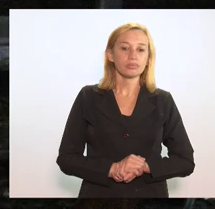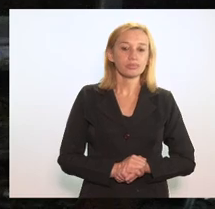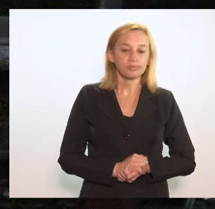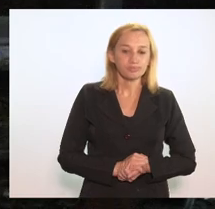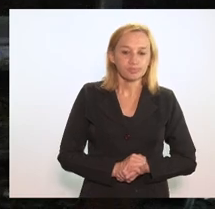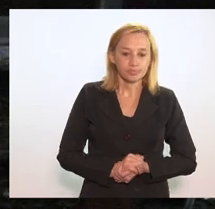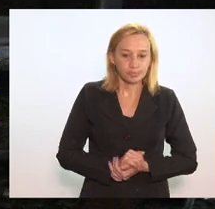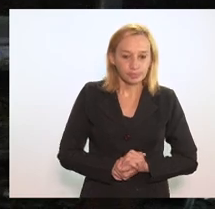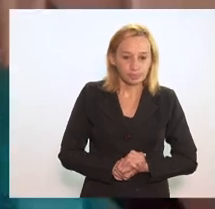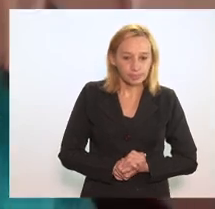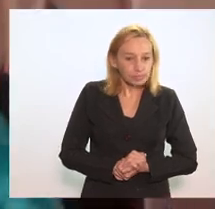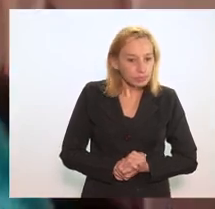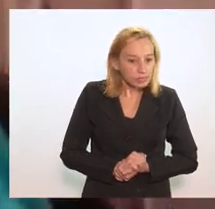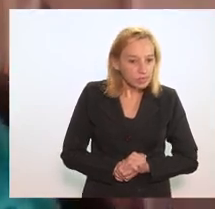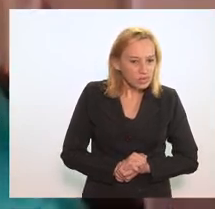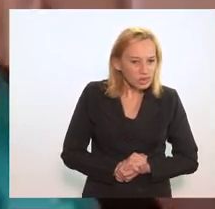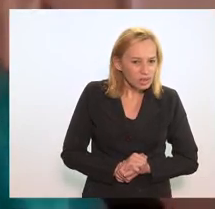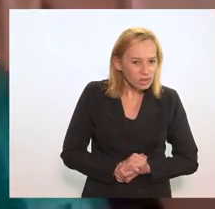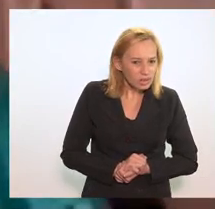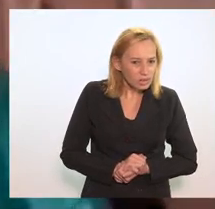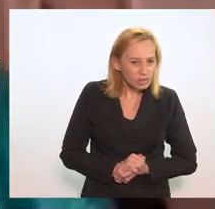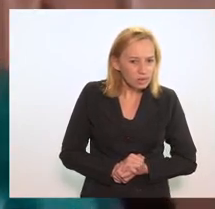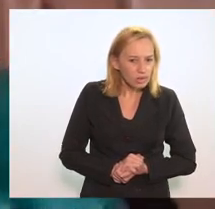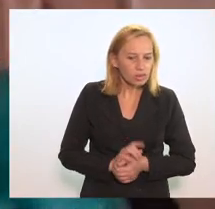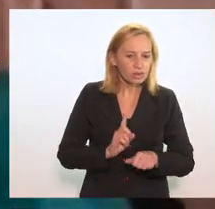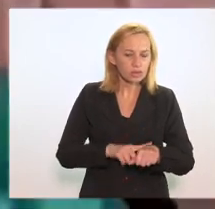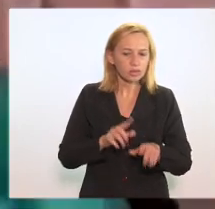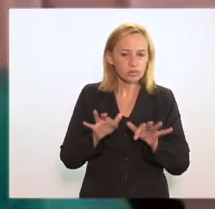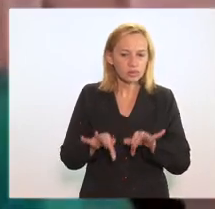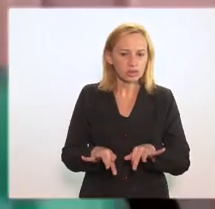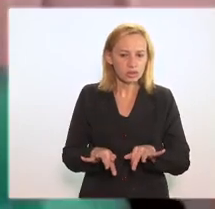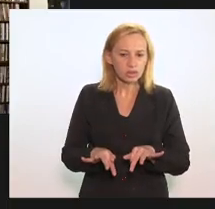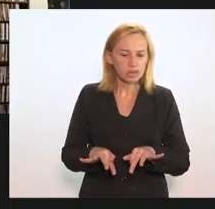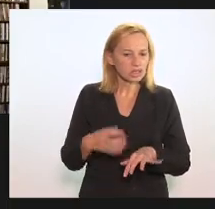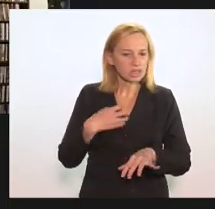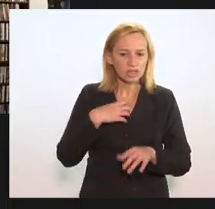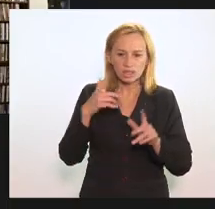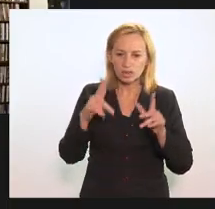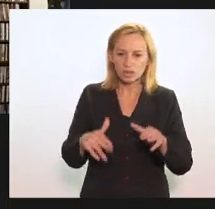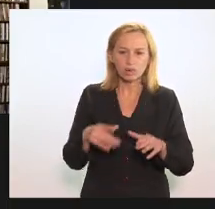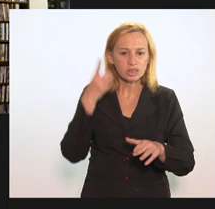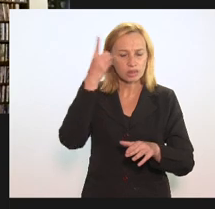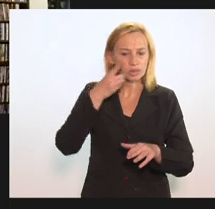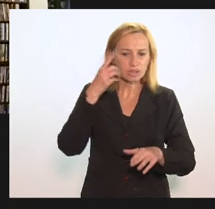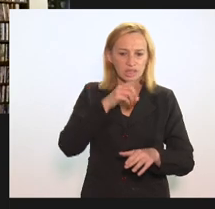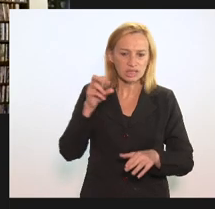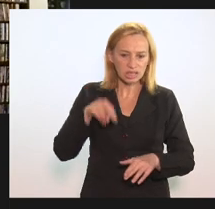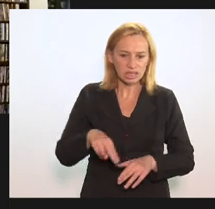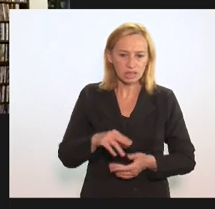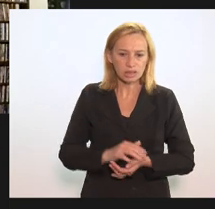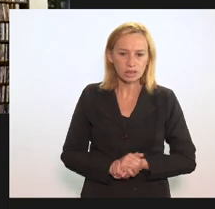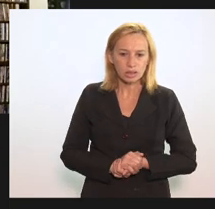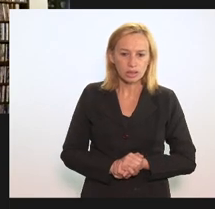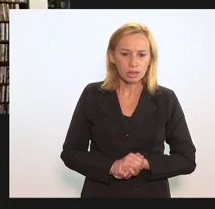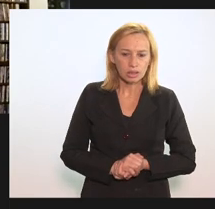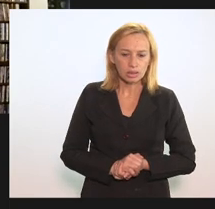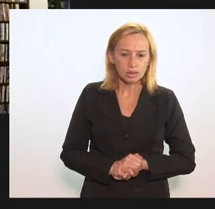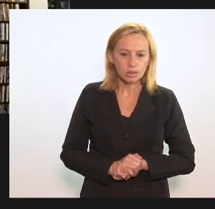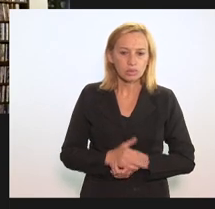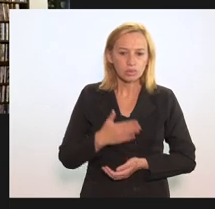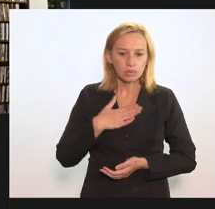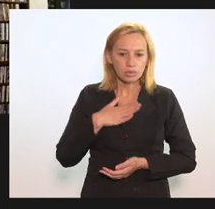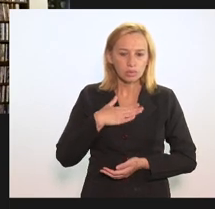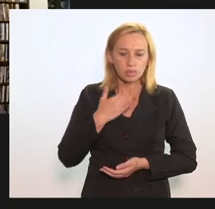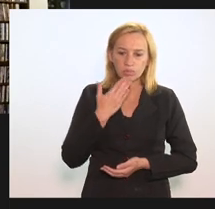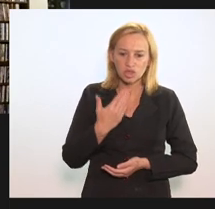É expediente final ou é expediente final? Deputada Zeidan, não. É que o